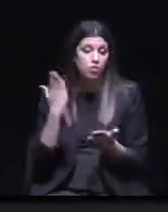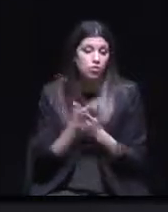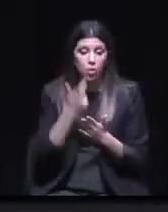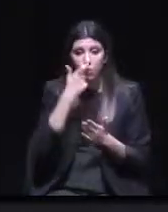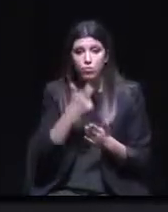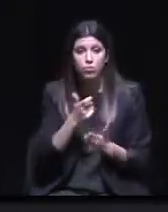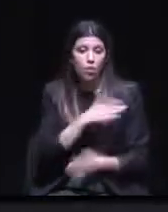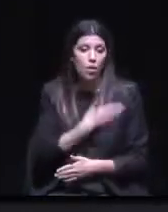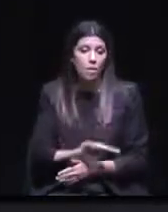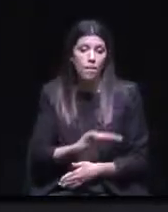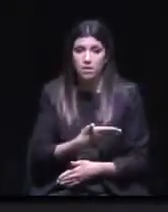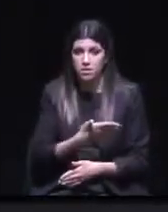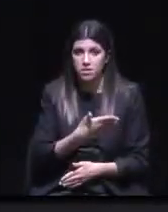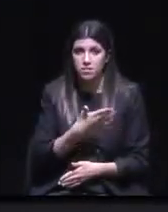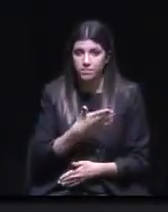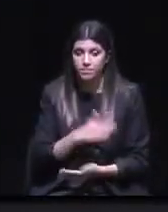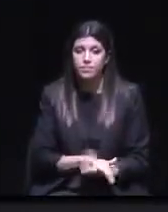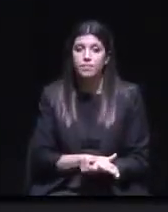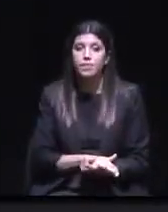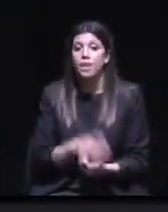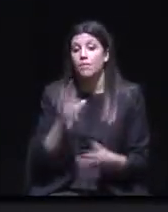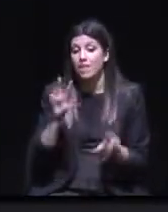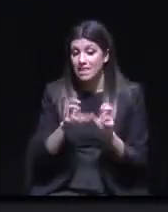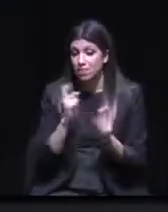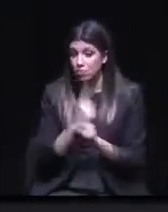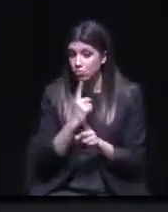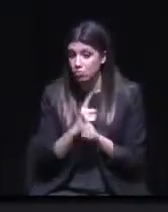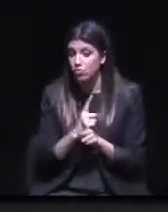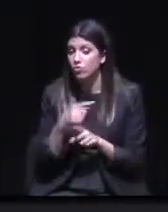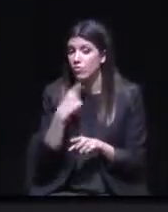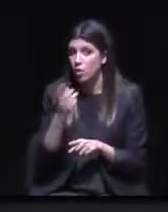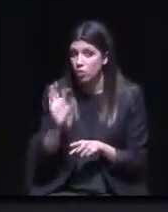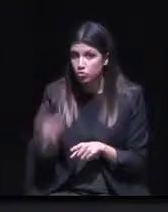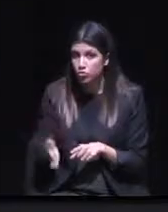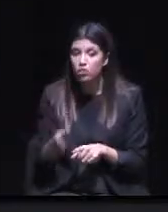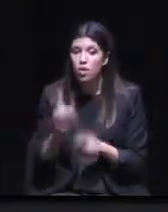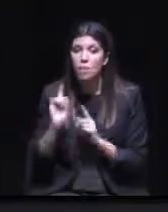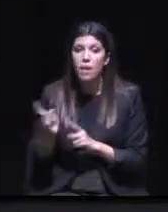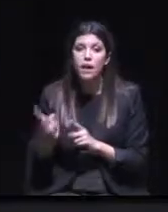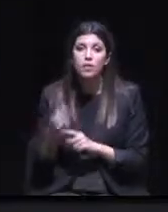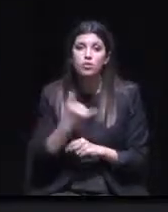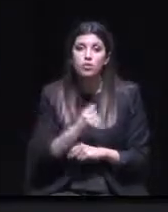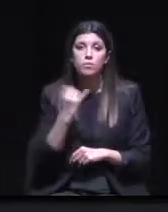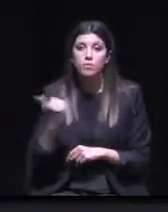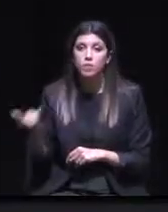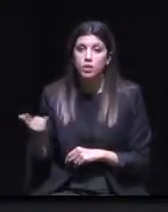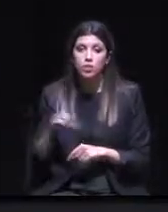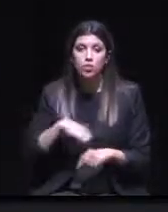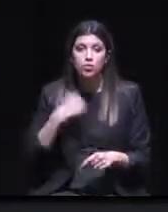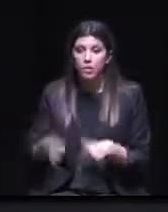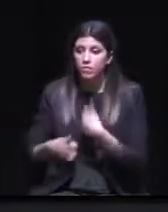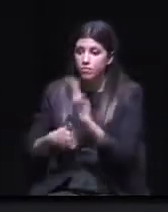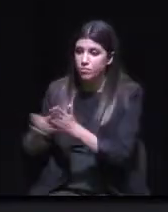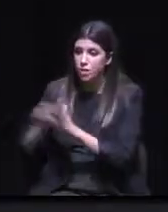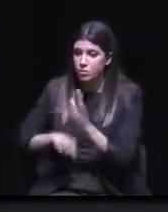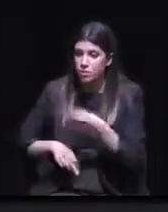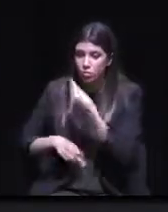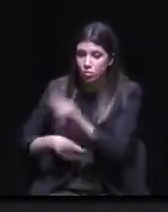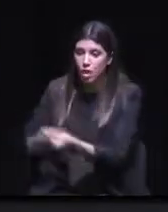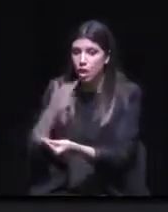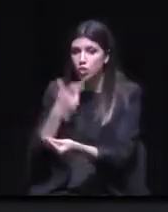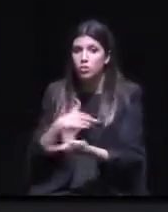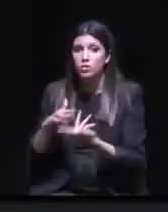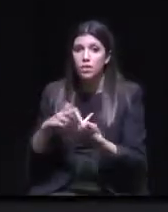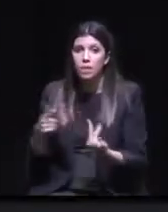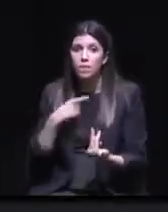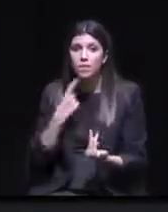com passe navegante. Ainda sobre este assunto, e como já foi referido, em março de 2022 o PEV entregou um requerimento e a resposta da